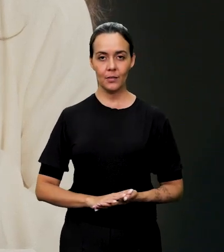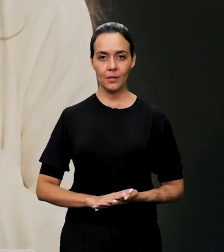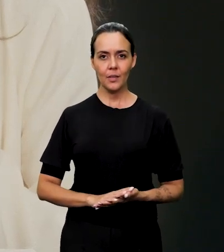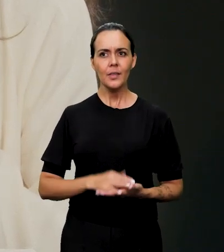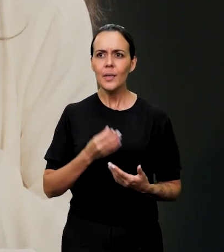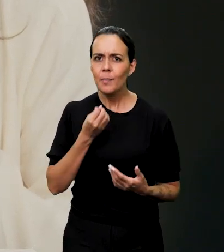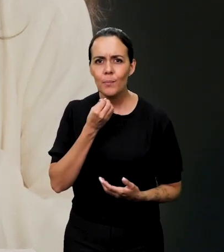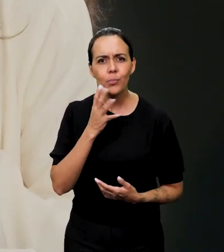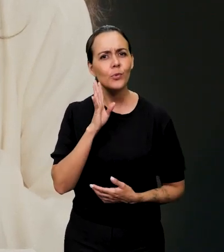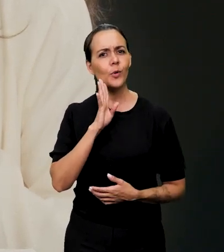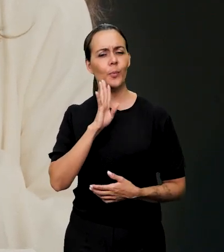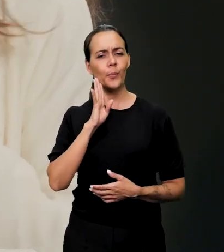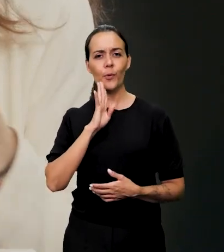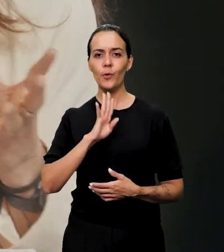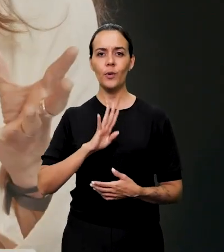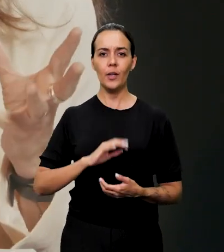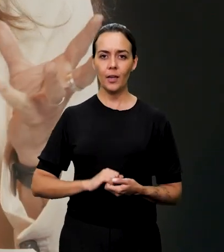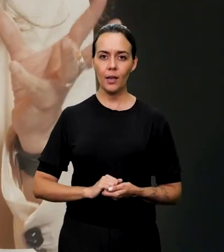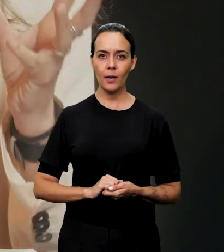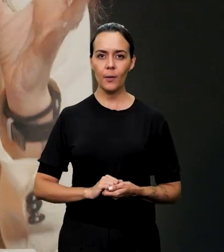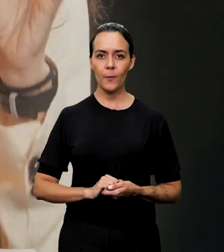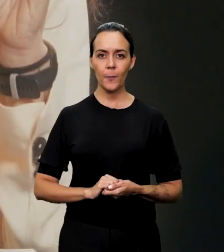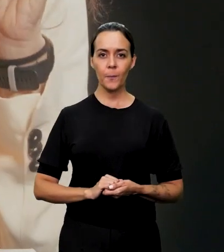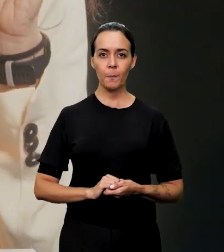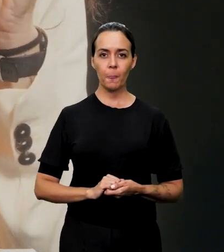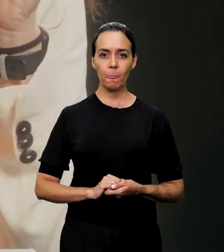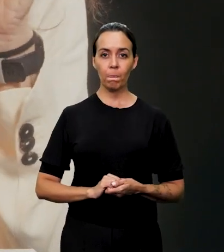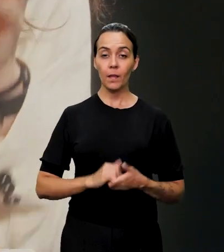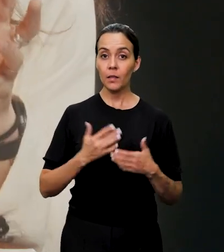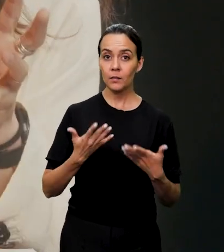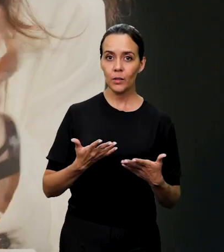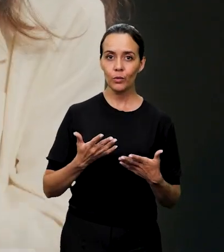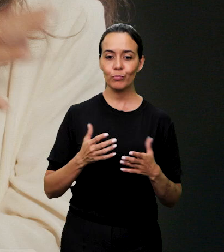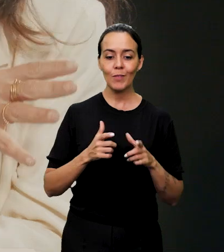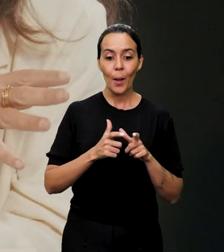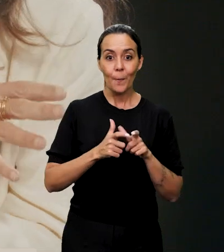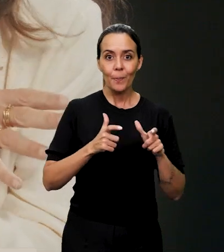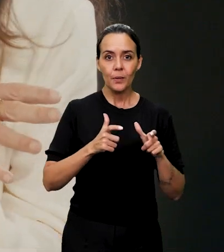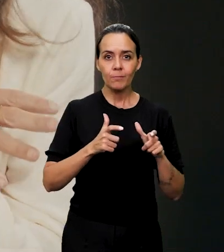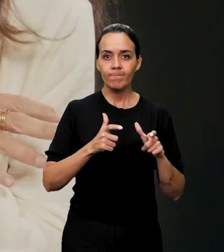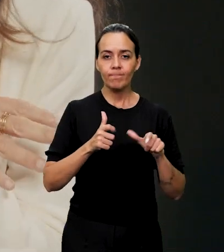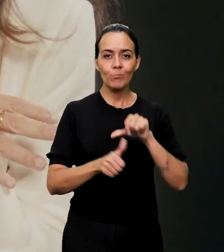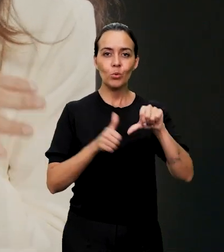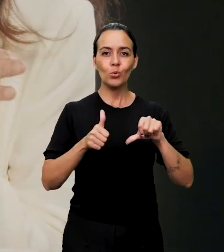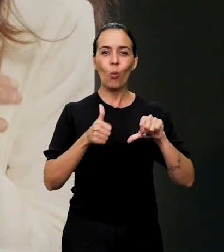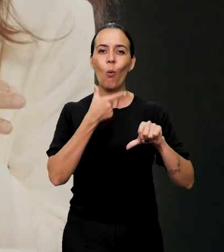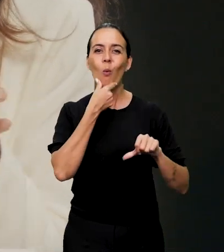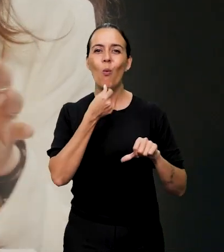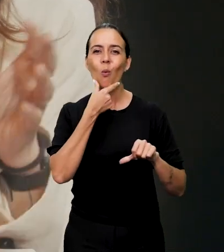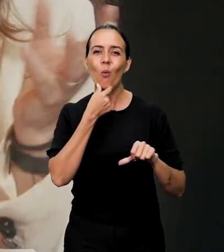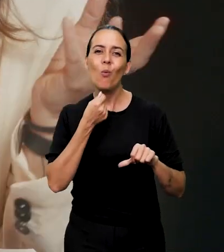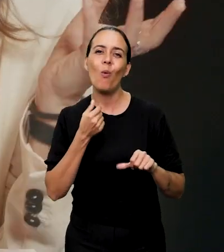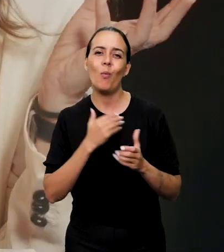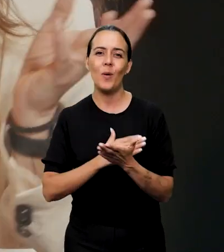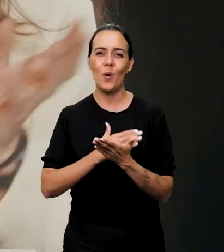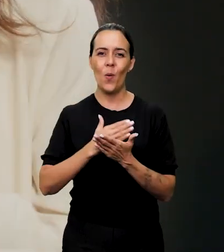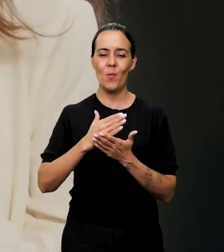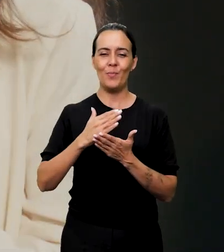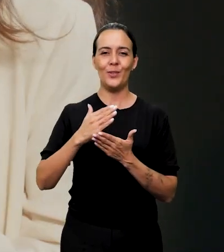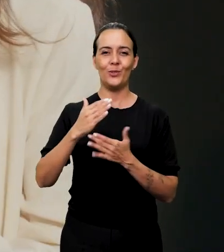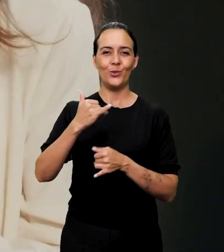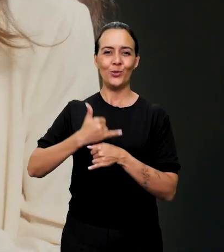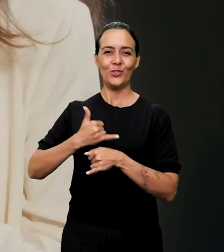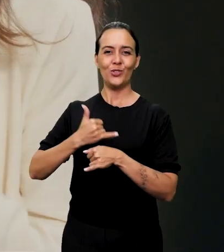incrível que isso tenha que essa proporção tenha se invertido completamente a ponto de que, sei lá,